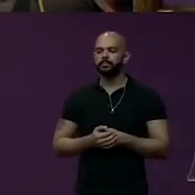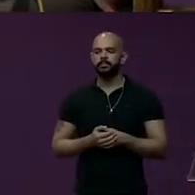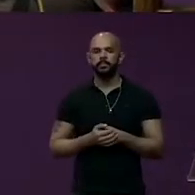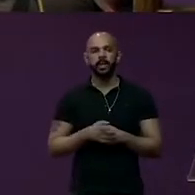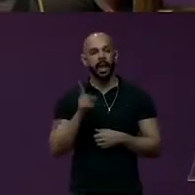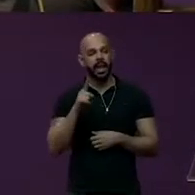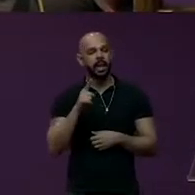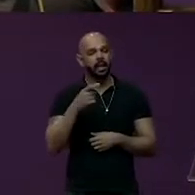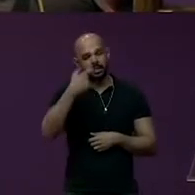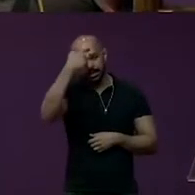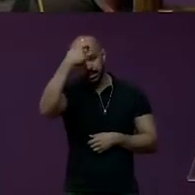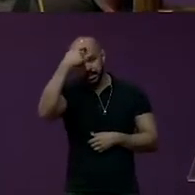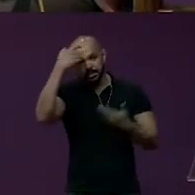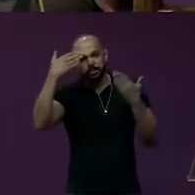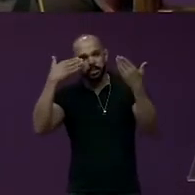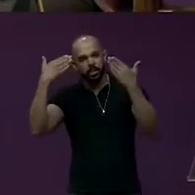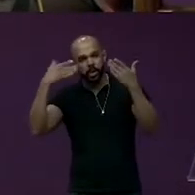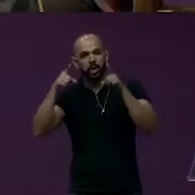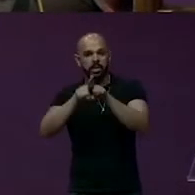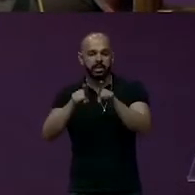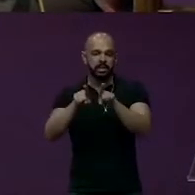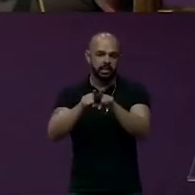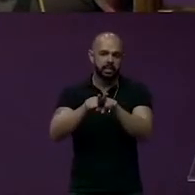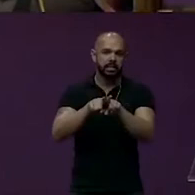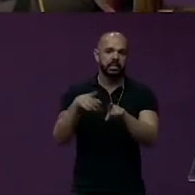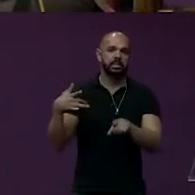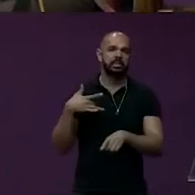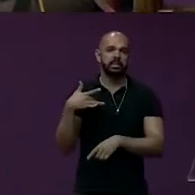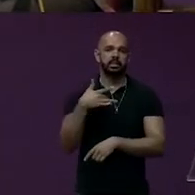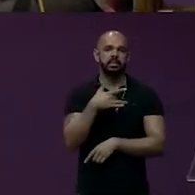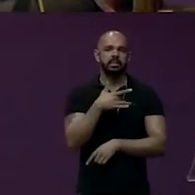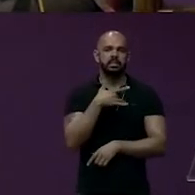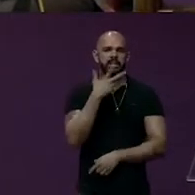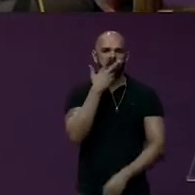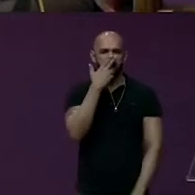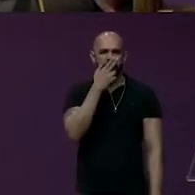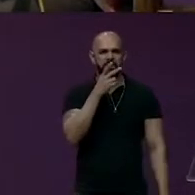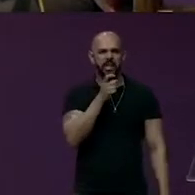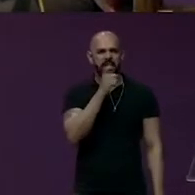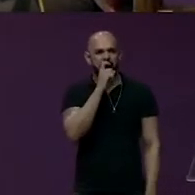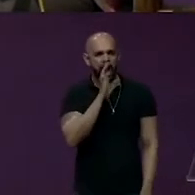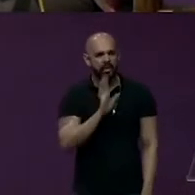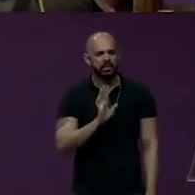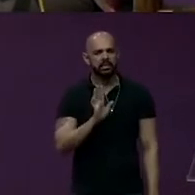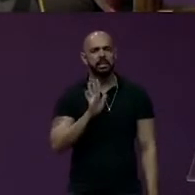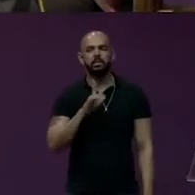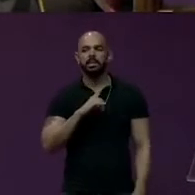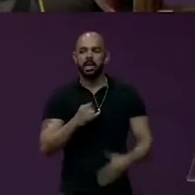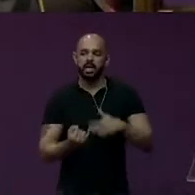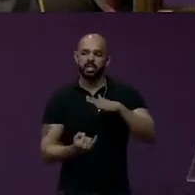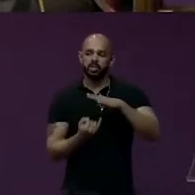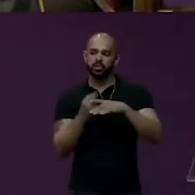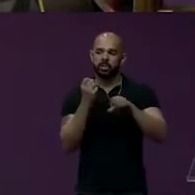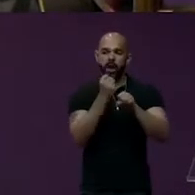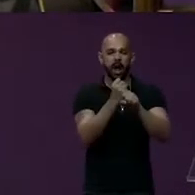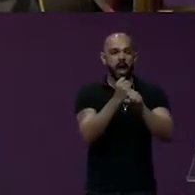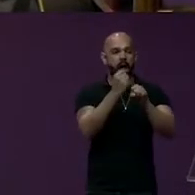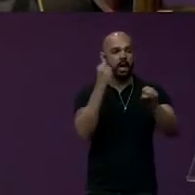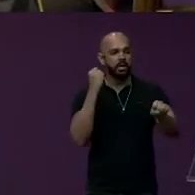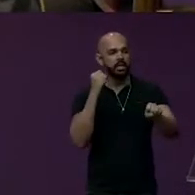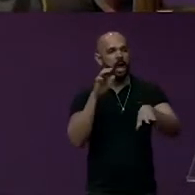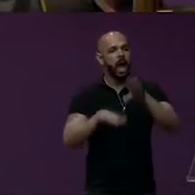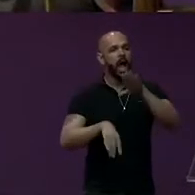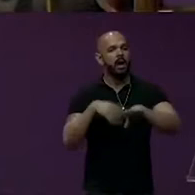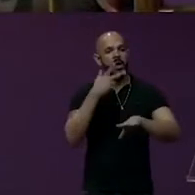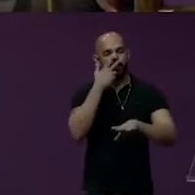é da saúde mental, mas eu nem queria falar de uma forma assim tão fria, tão técnica, mas a instituição cresceu, às vezes